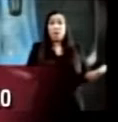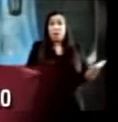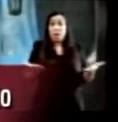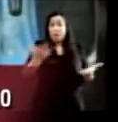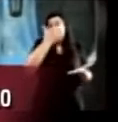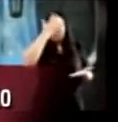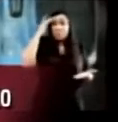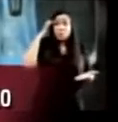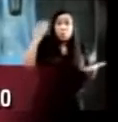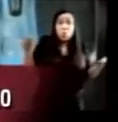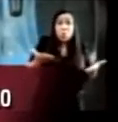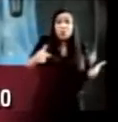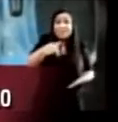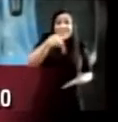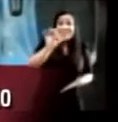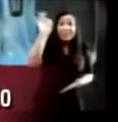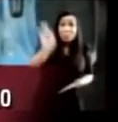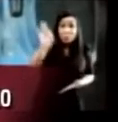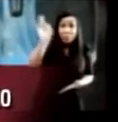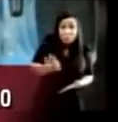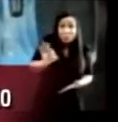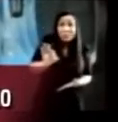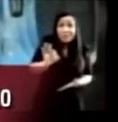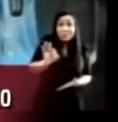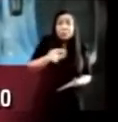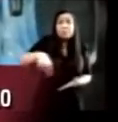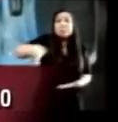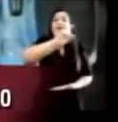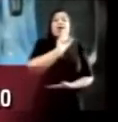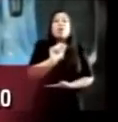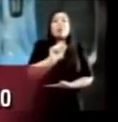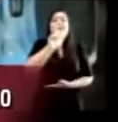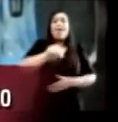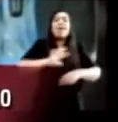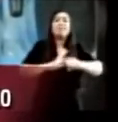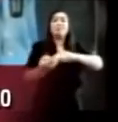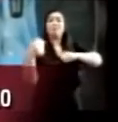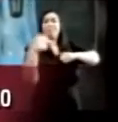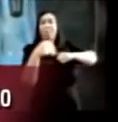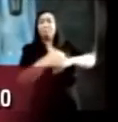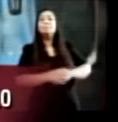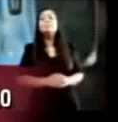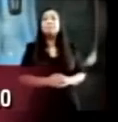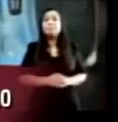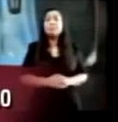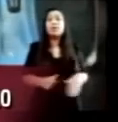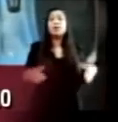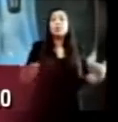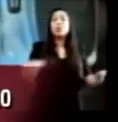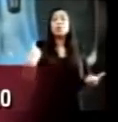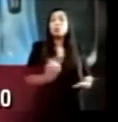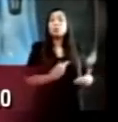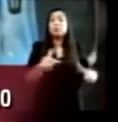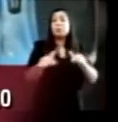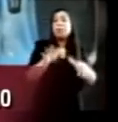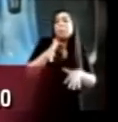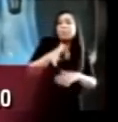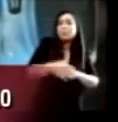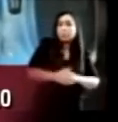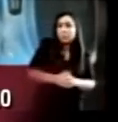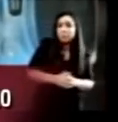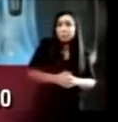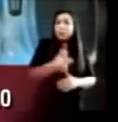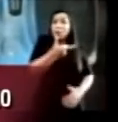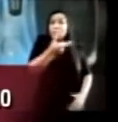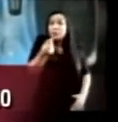hoje, 70% deles são Covids. Nós chegamos a trabalhar com uma média